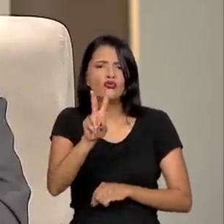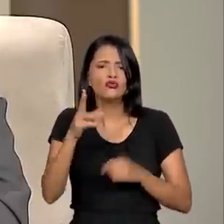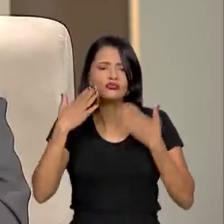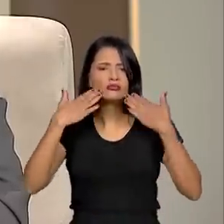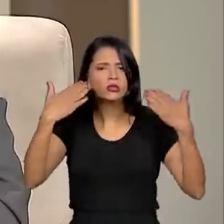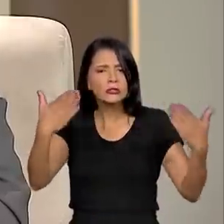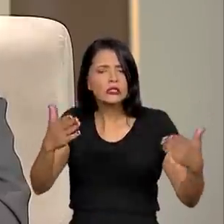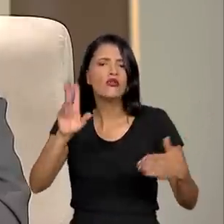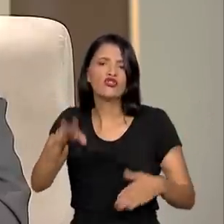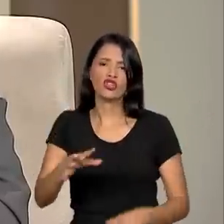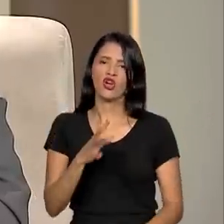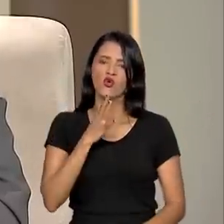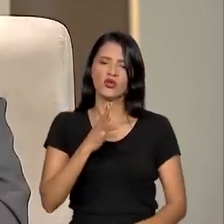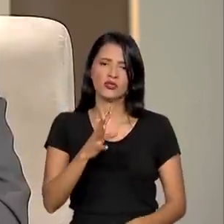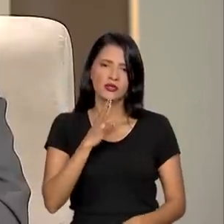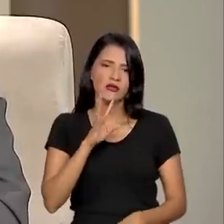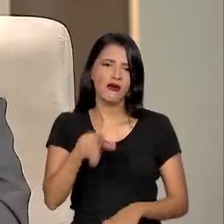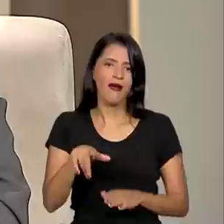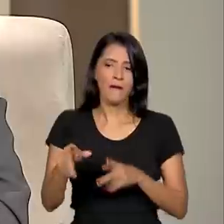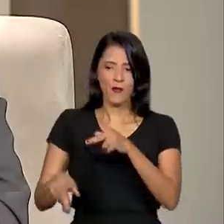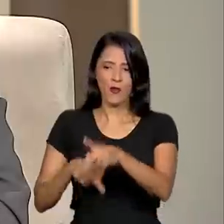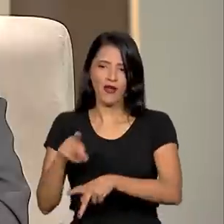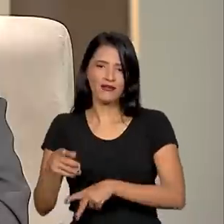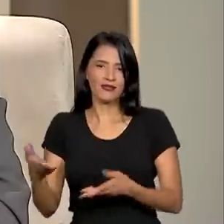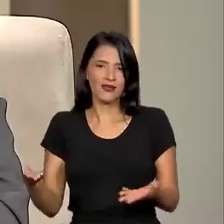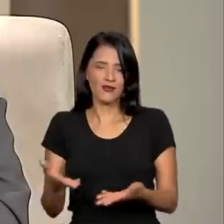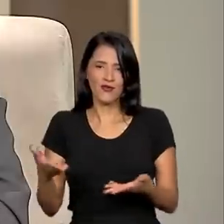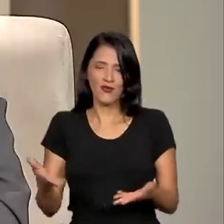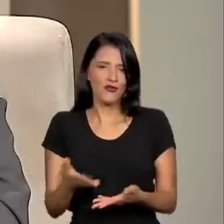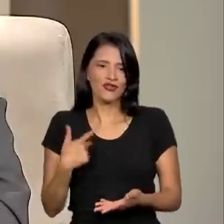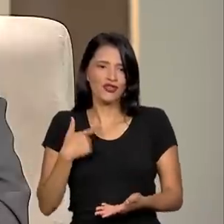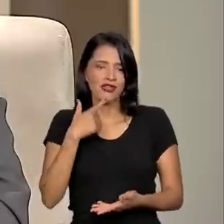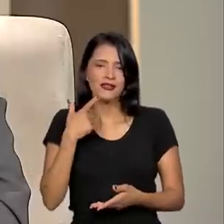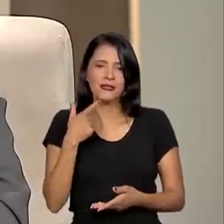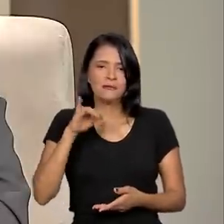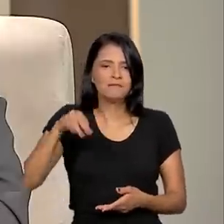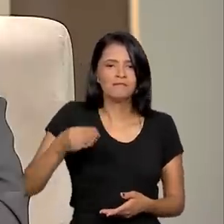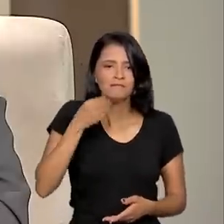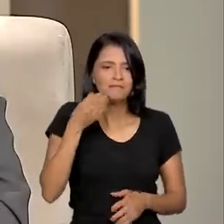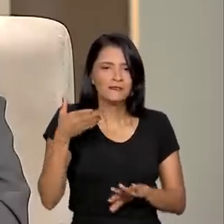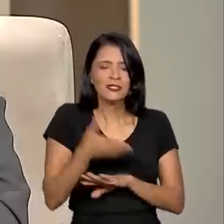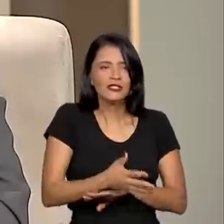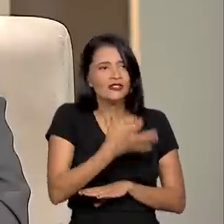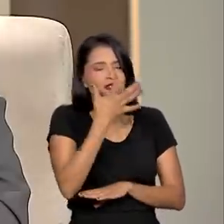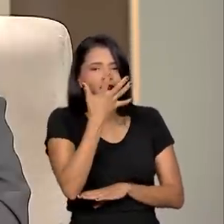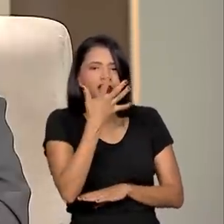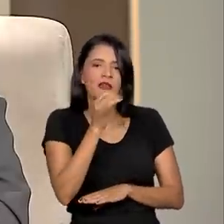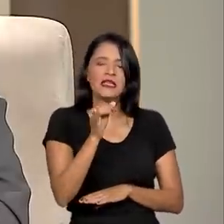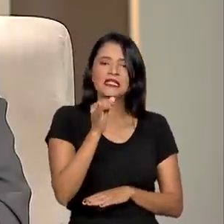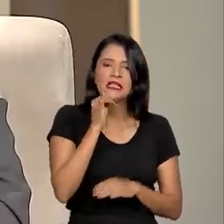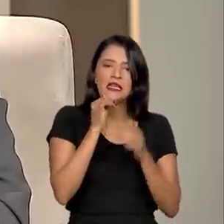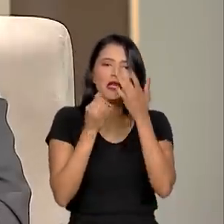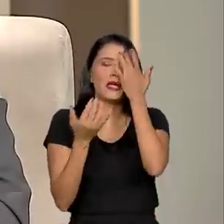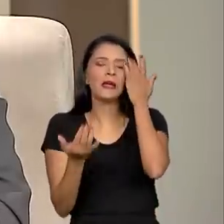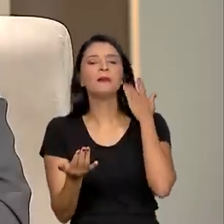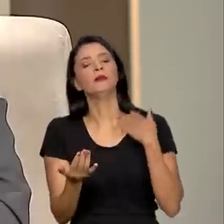muito conhecidas, que a população atual já não teve a oportunidade de desfrutar, exposições do